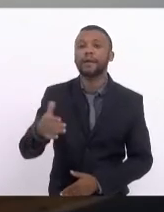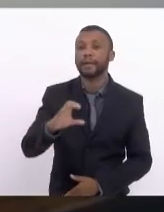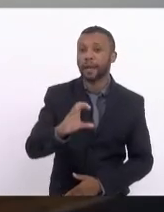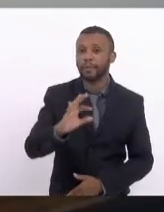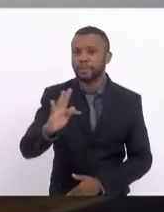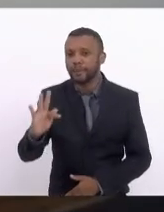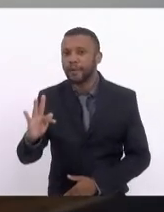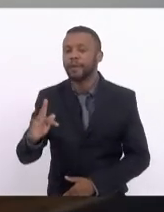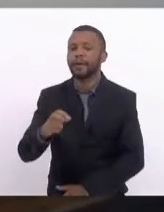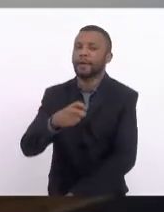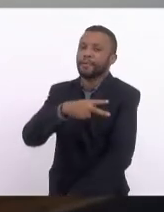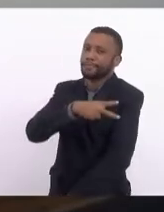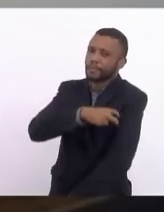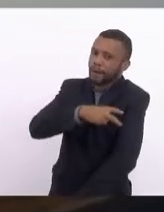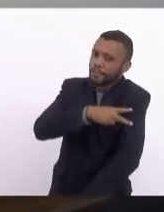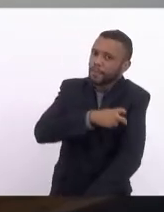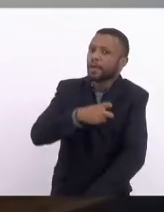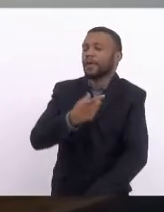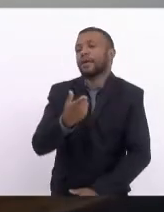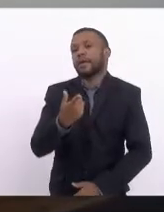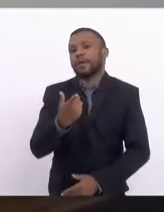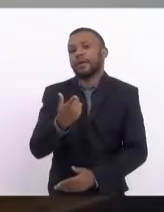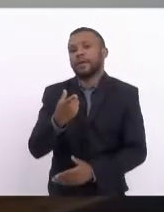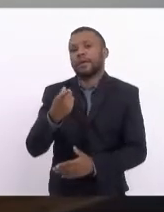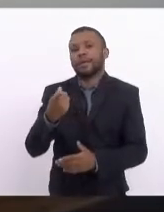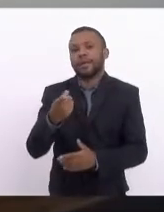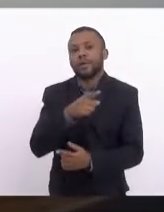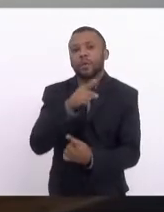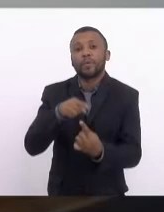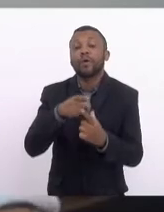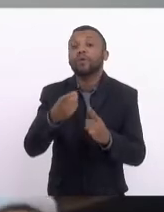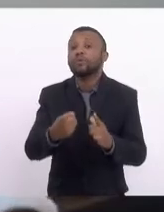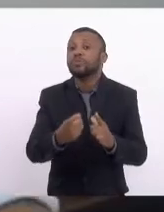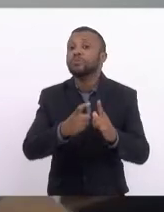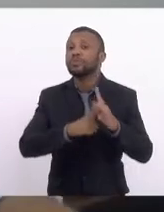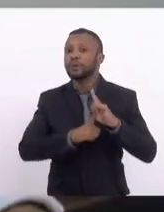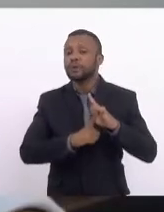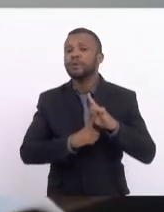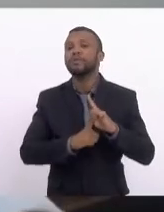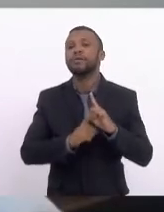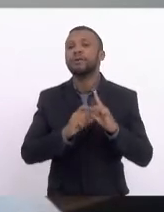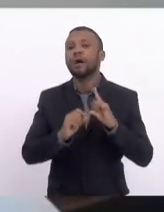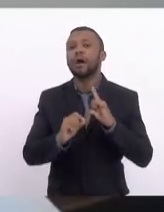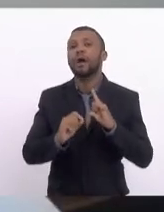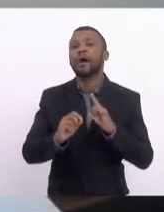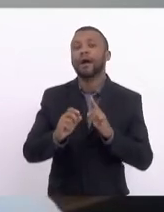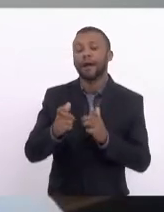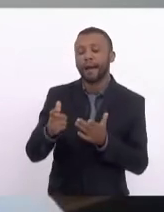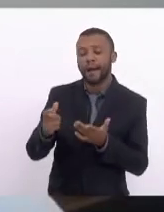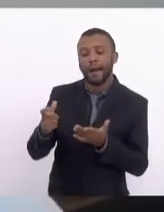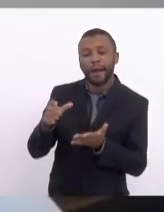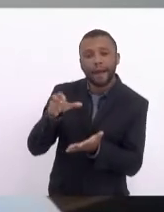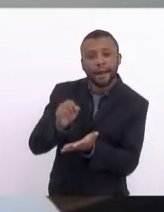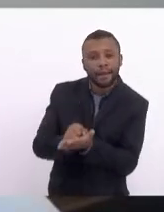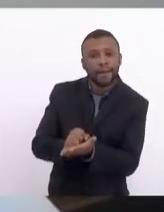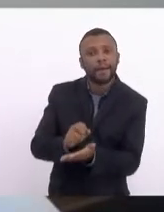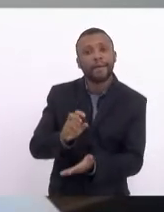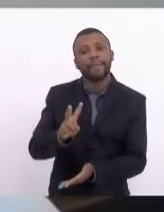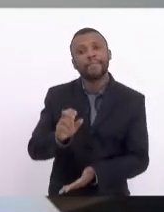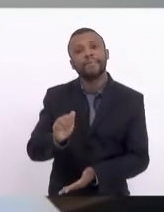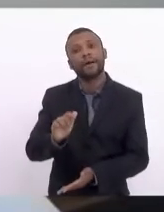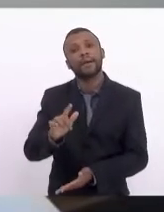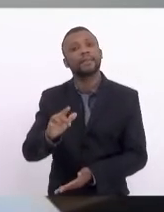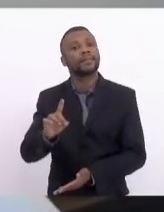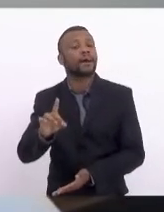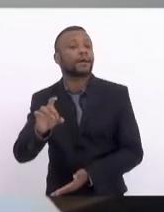outros municípios da região dos Lagos, suspendendo a validade do cartão que